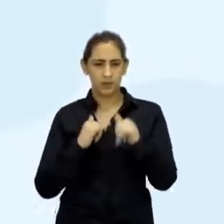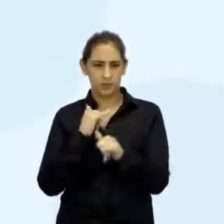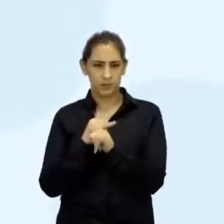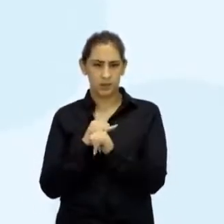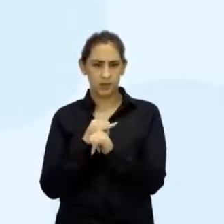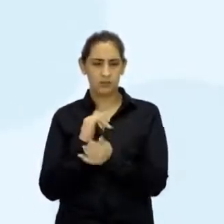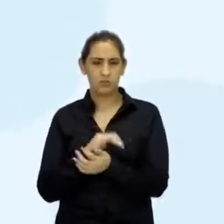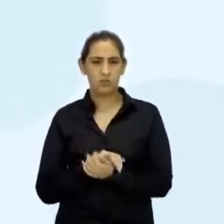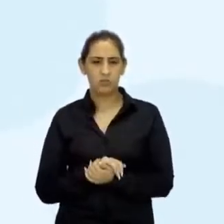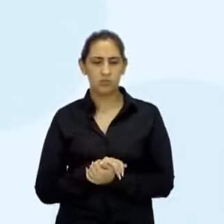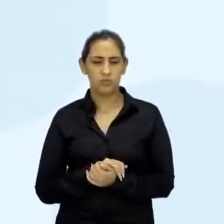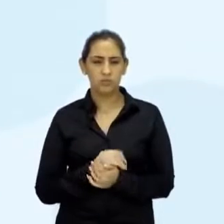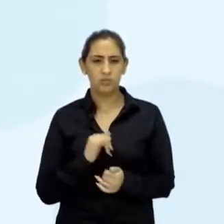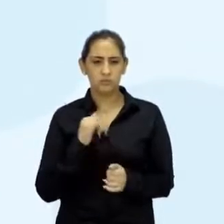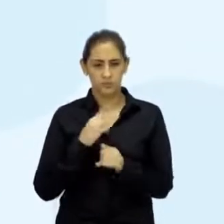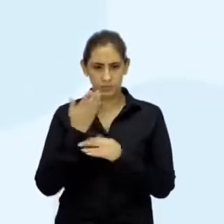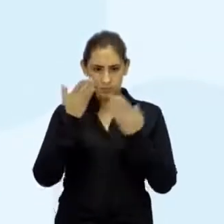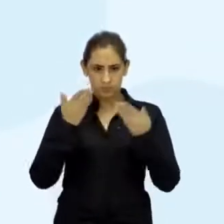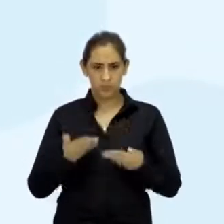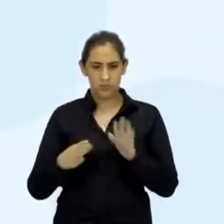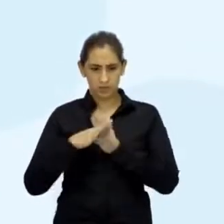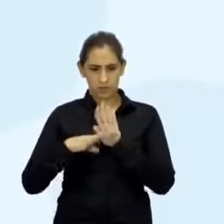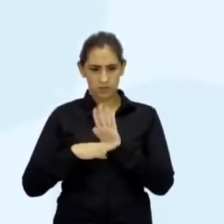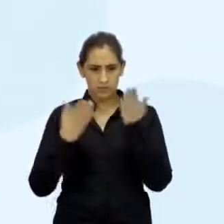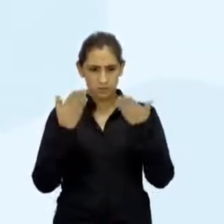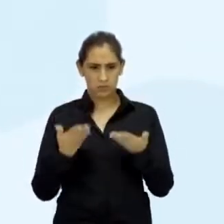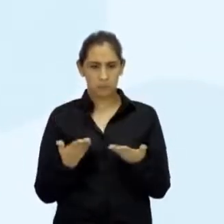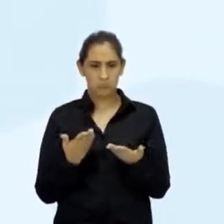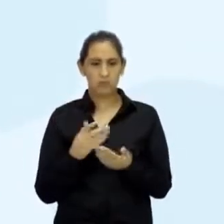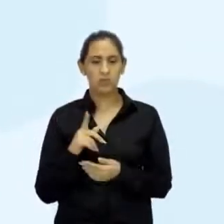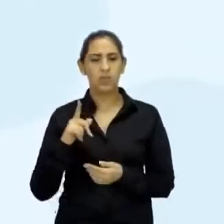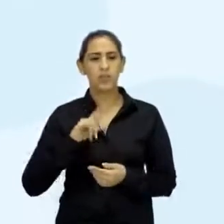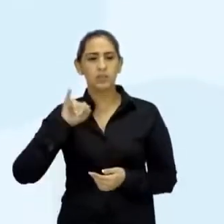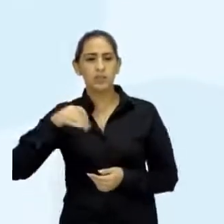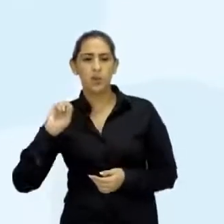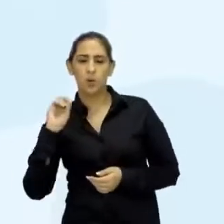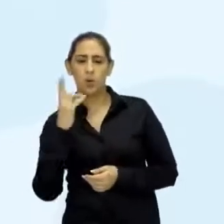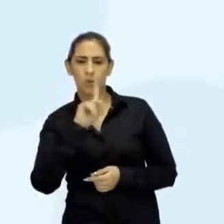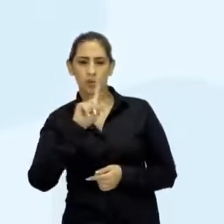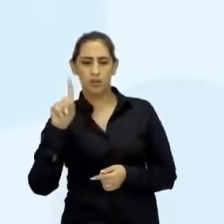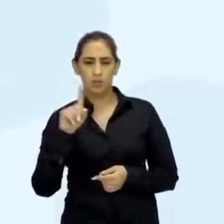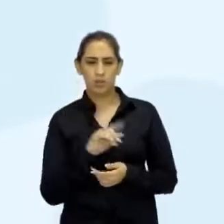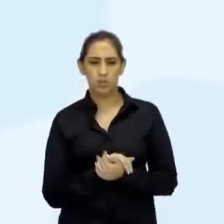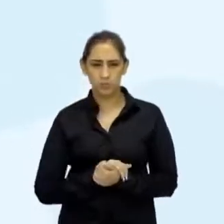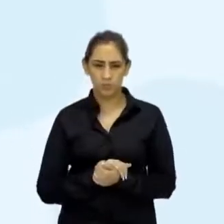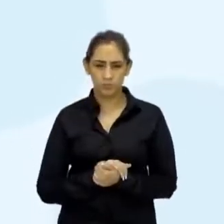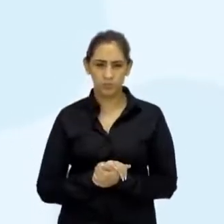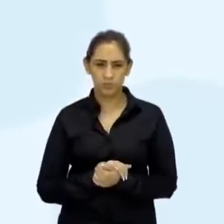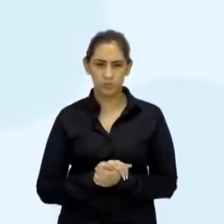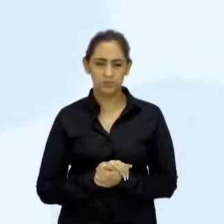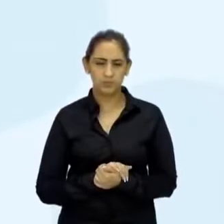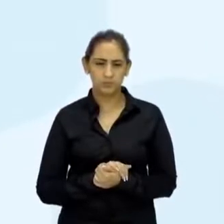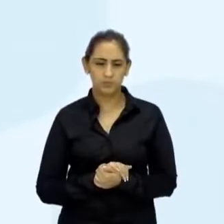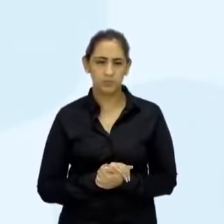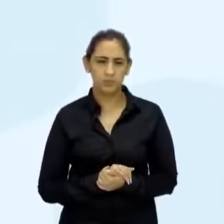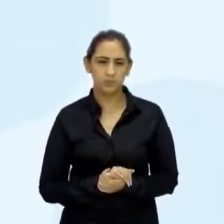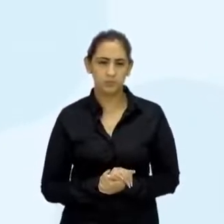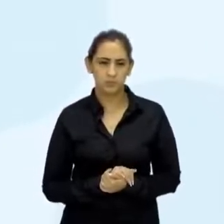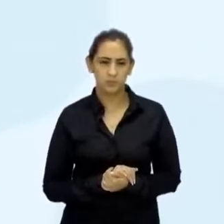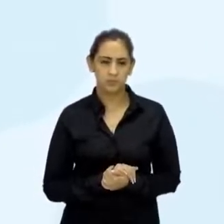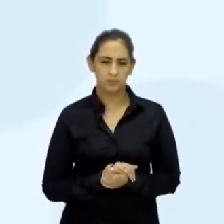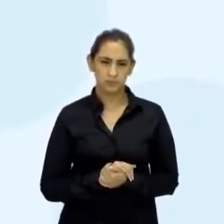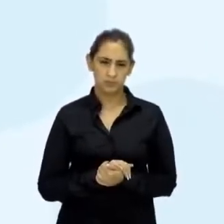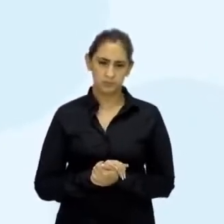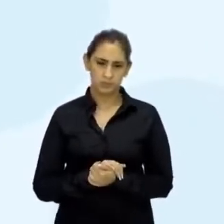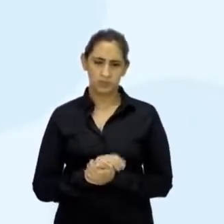texto, tá? O texto abaixo é um infográfico. Verdadeiro ou falso? Sim ou não? Sim não vou dar tempo, não. Vou dar tempo, lá. não. O pessoal está dizendo que